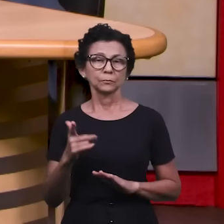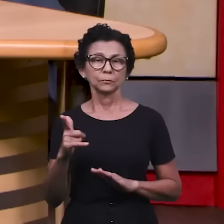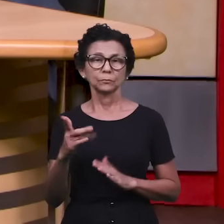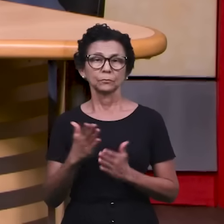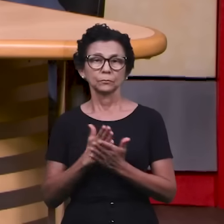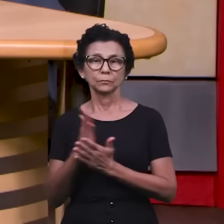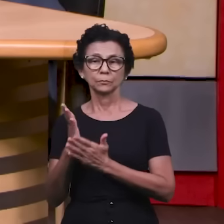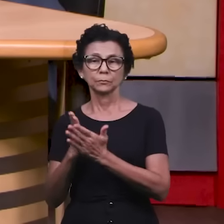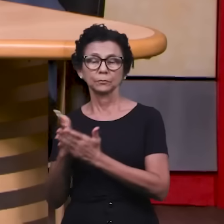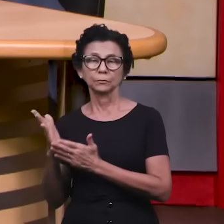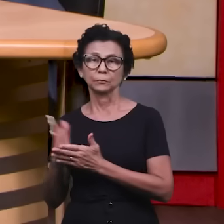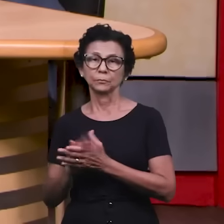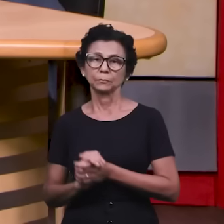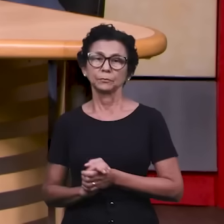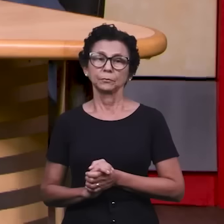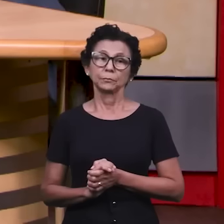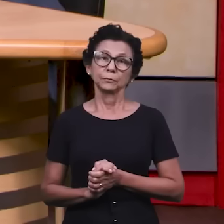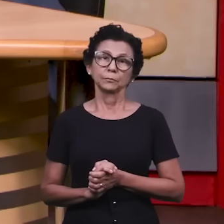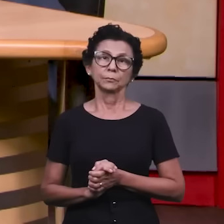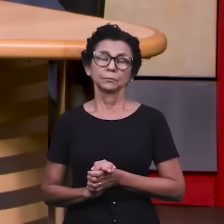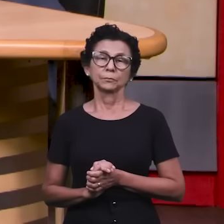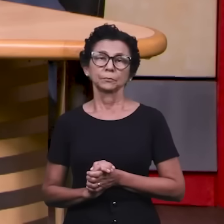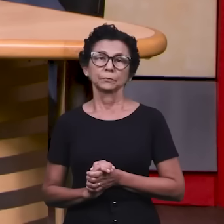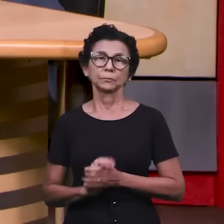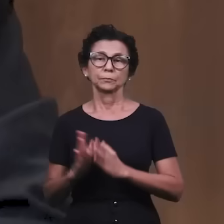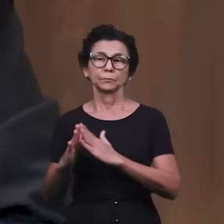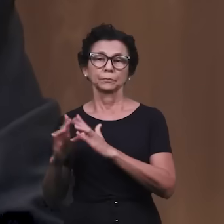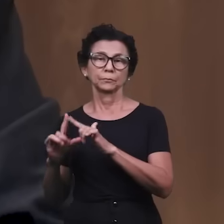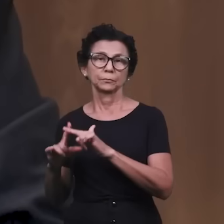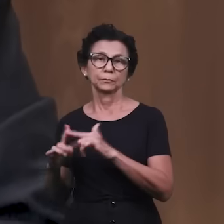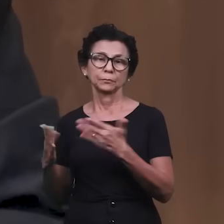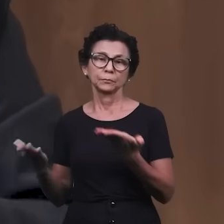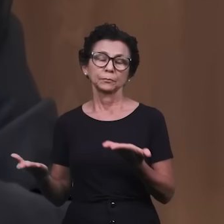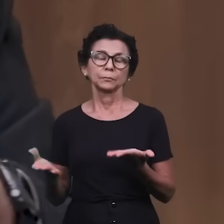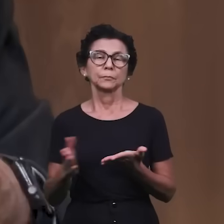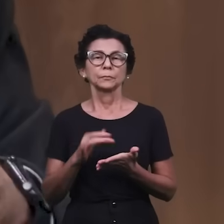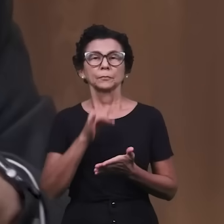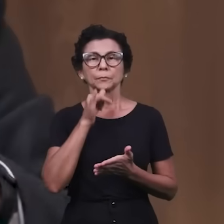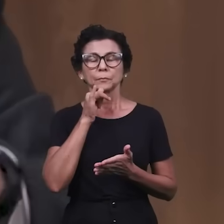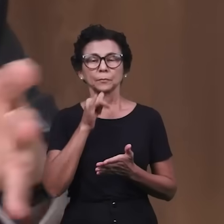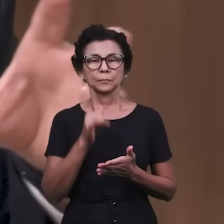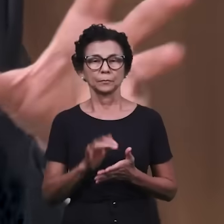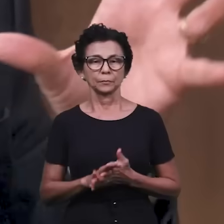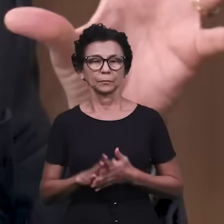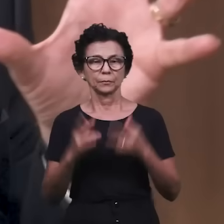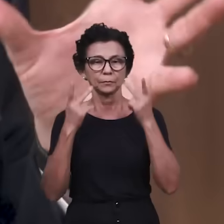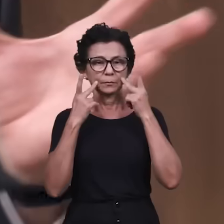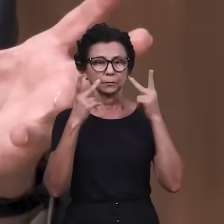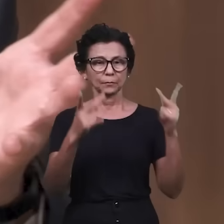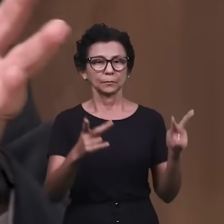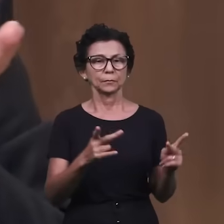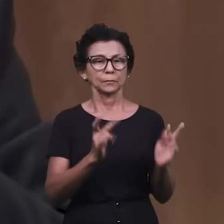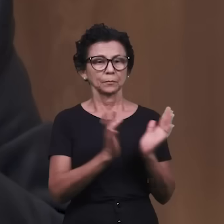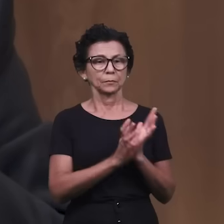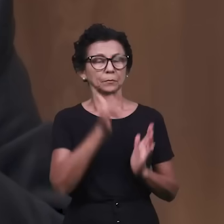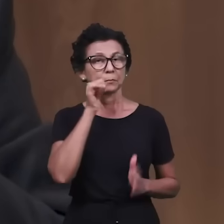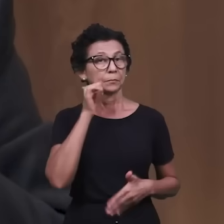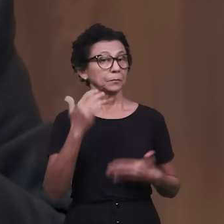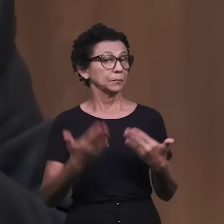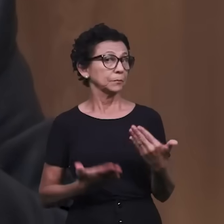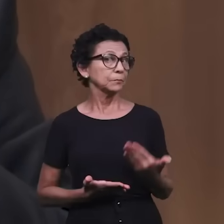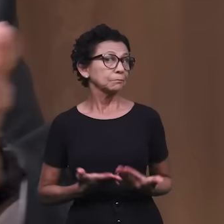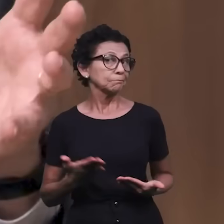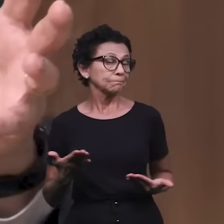Os obreiros, na assistência, a visita das senhoras. Então, tudo isso, essa parte dos